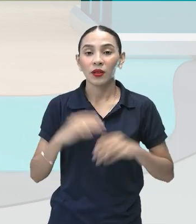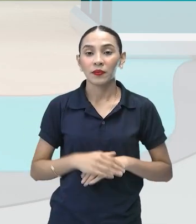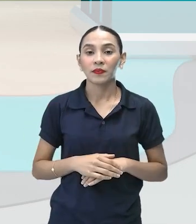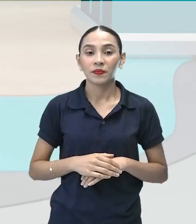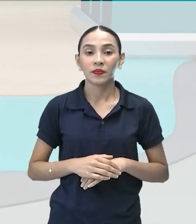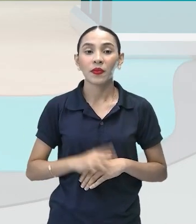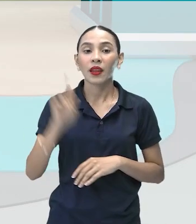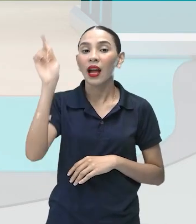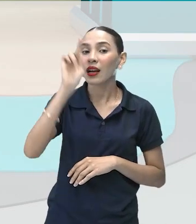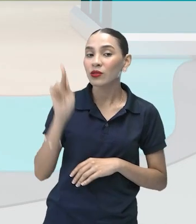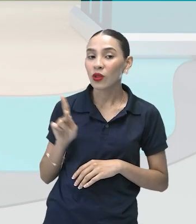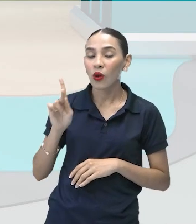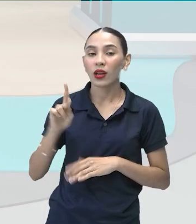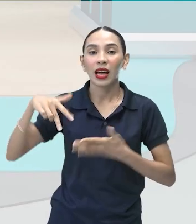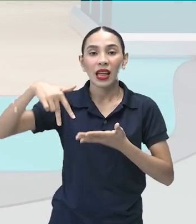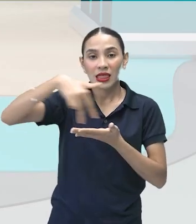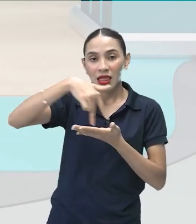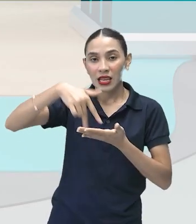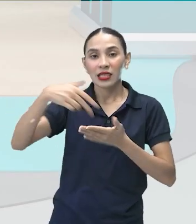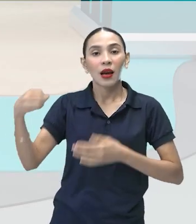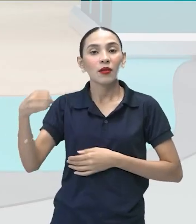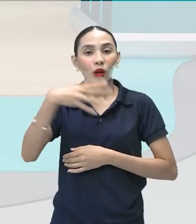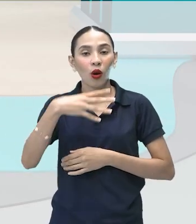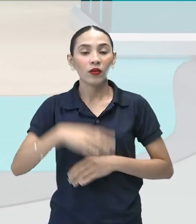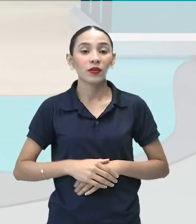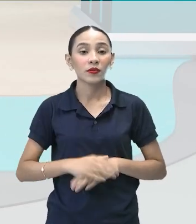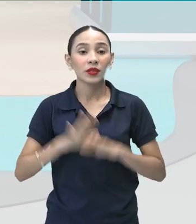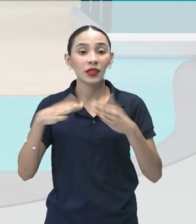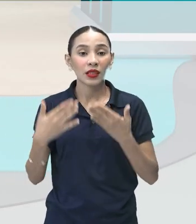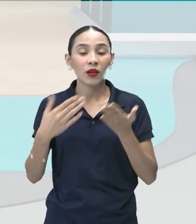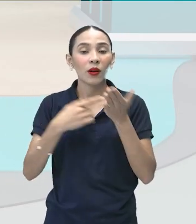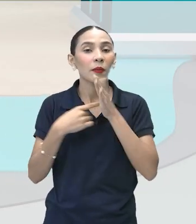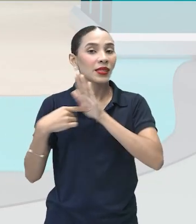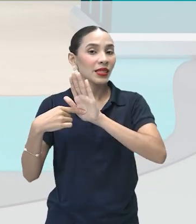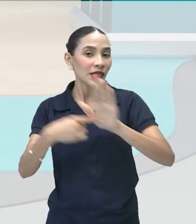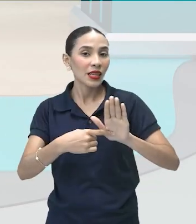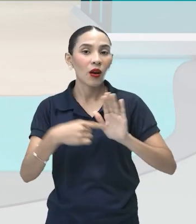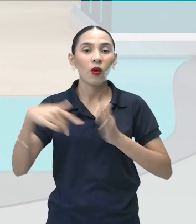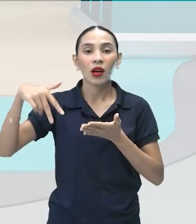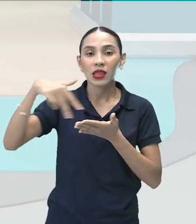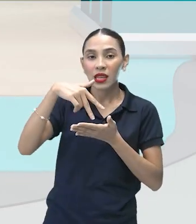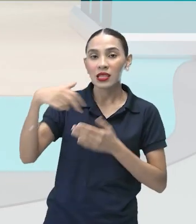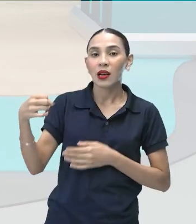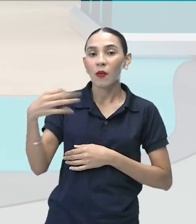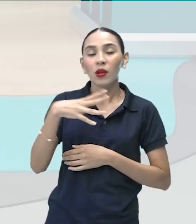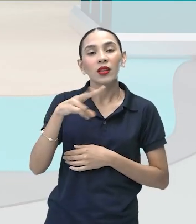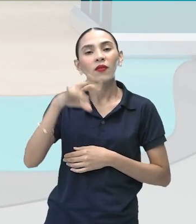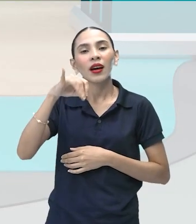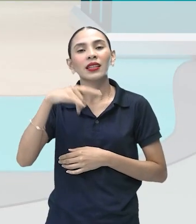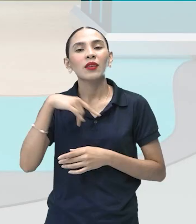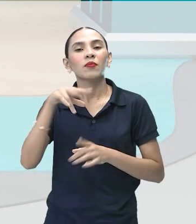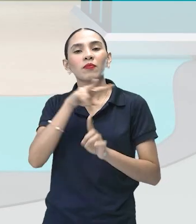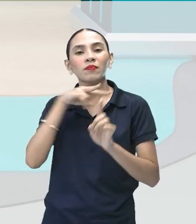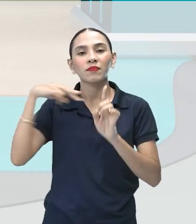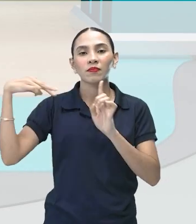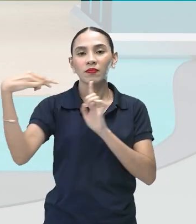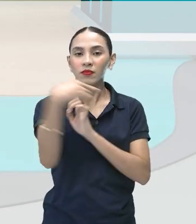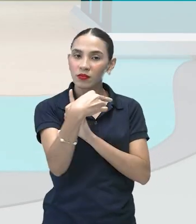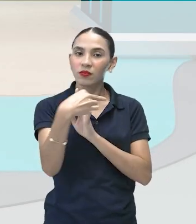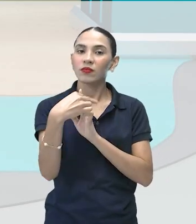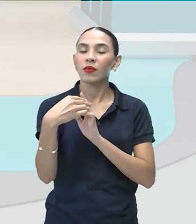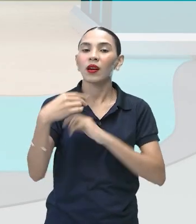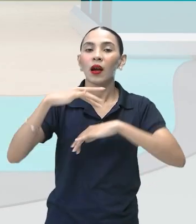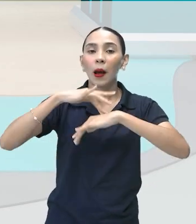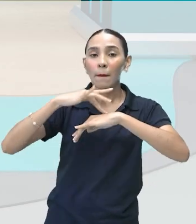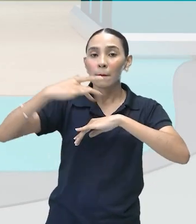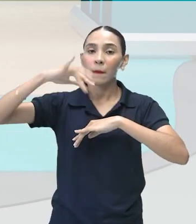é a história da dança moderna. Vem aí a dança moderna. Ela vai dar um olhar para o balé clássico,